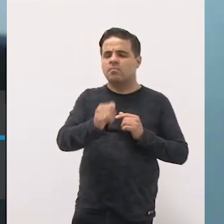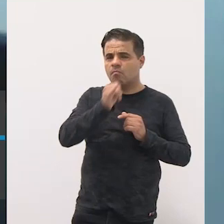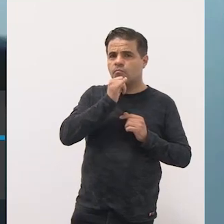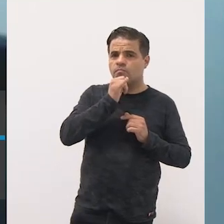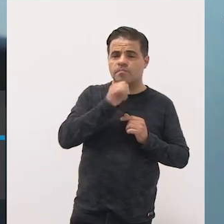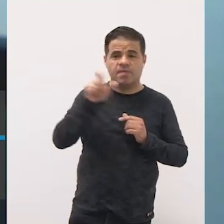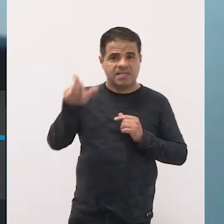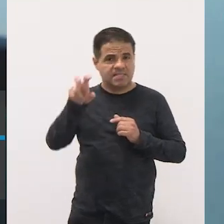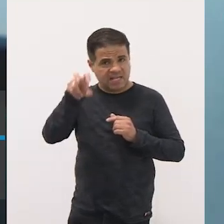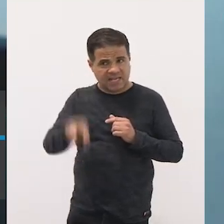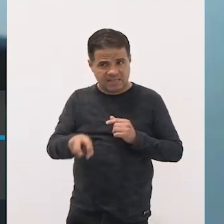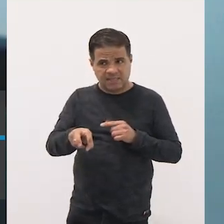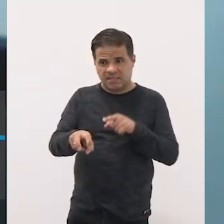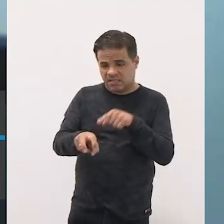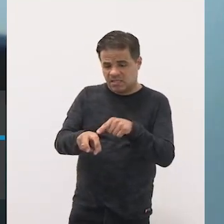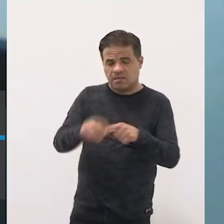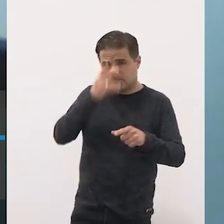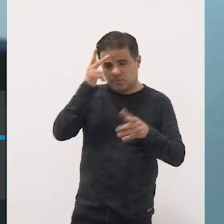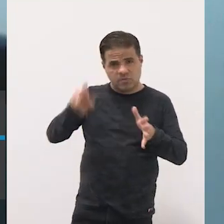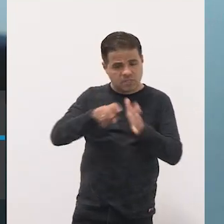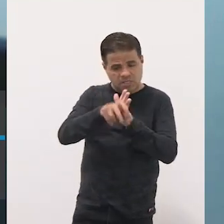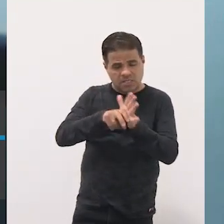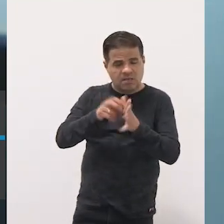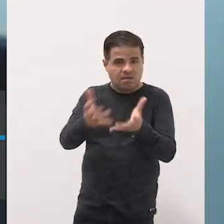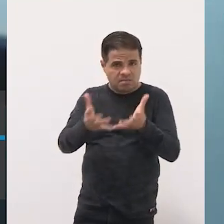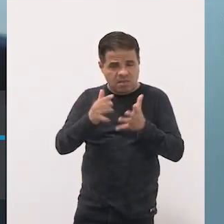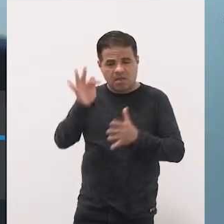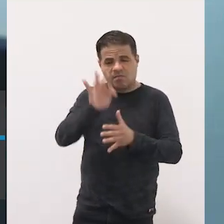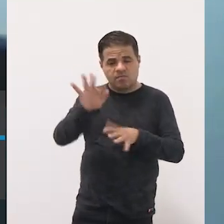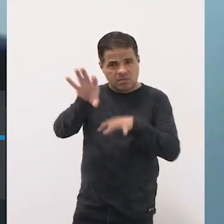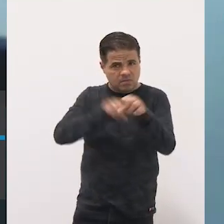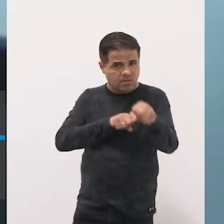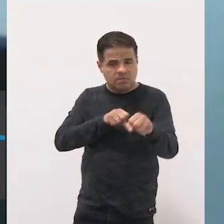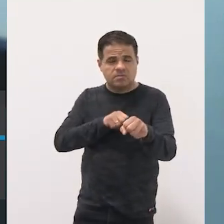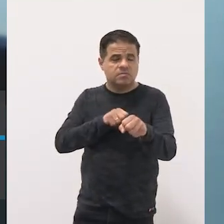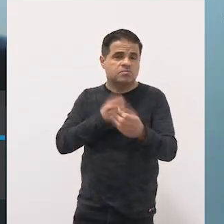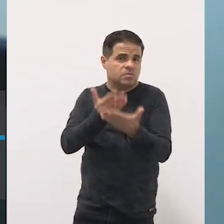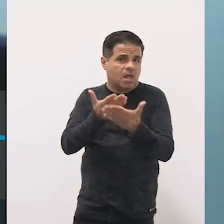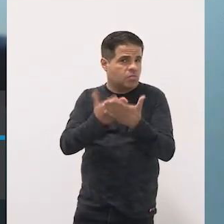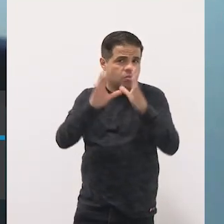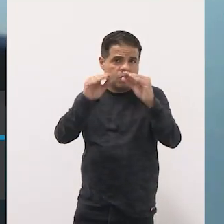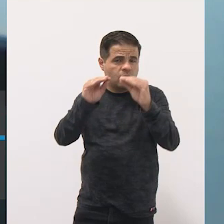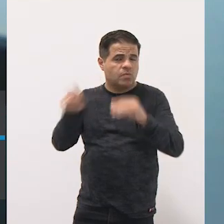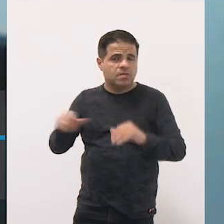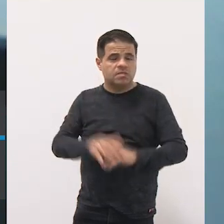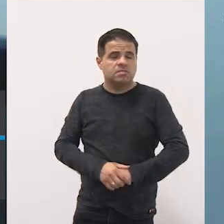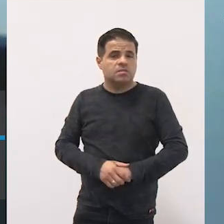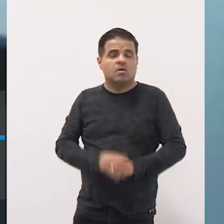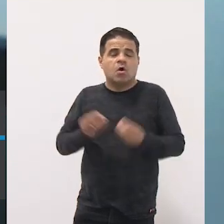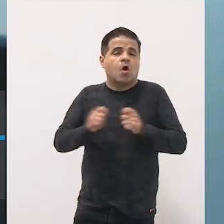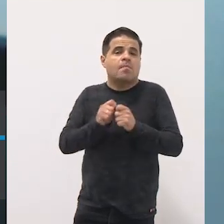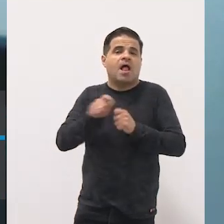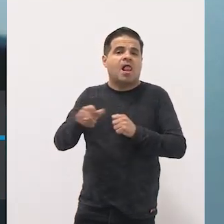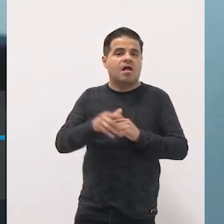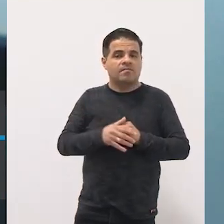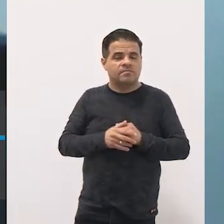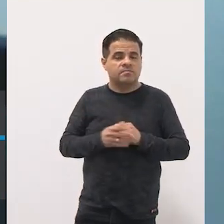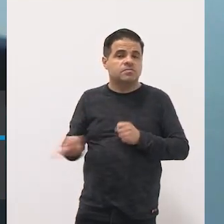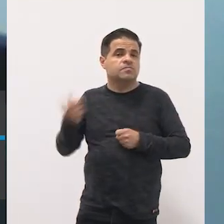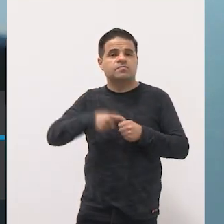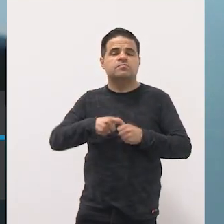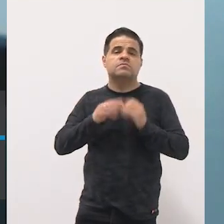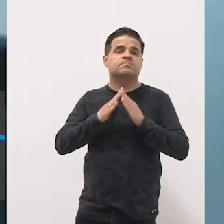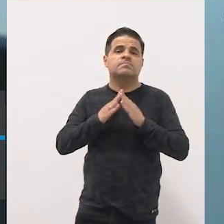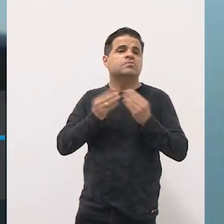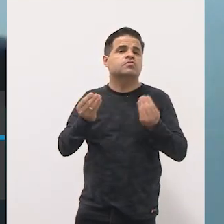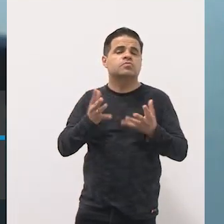que essa cadeirante queira fazer uma faculdade. Estudar à noite. Como é que ela volta para